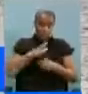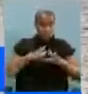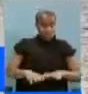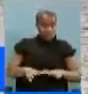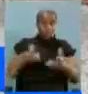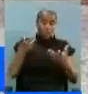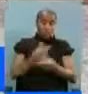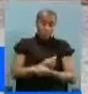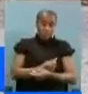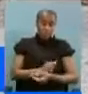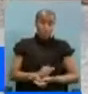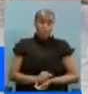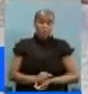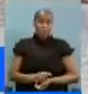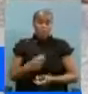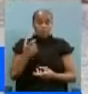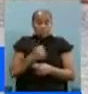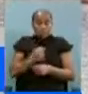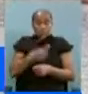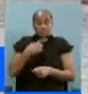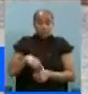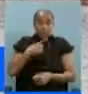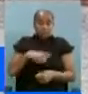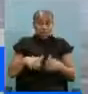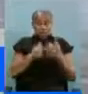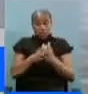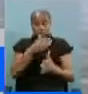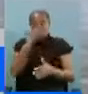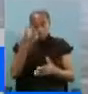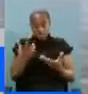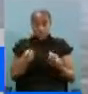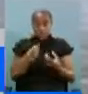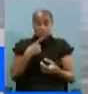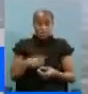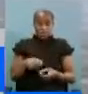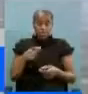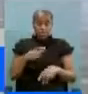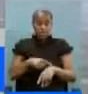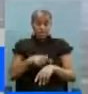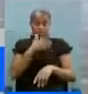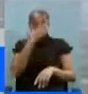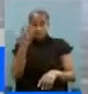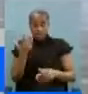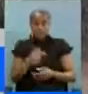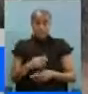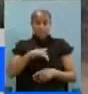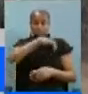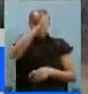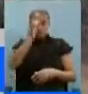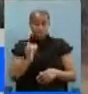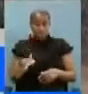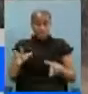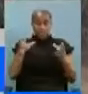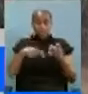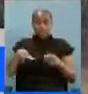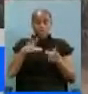param e compram. Uma rotina que se repete todos os dias, com maior incidência no período da manhã. Em Monte Sossego, no bairro